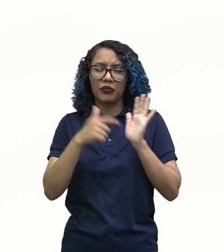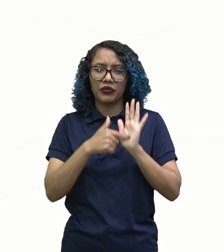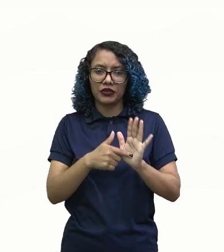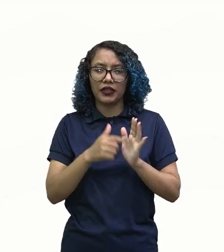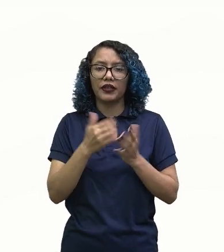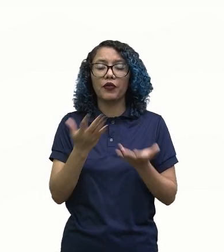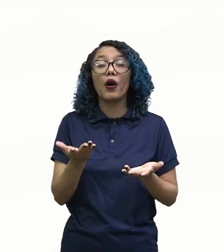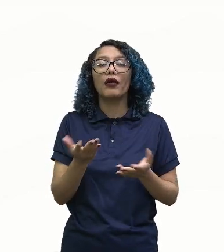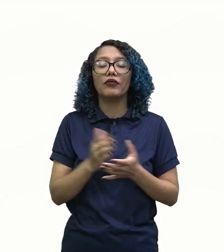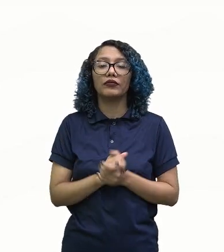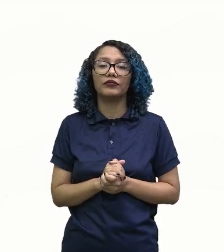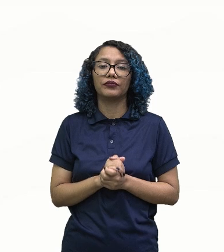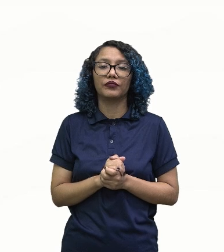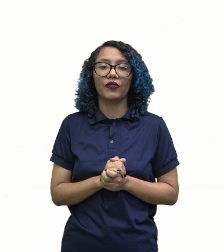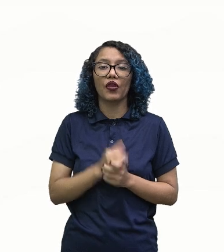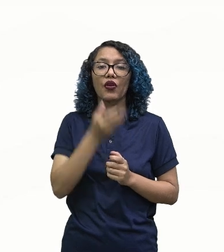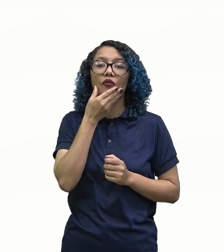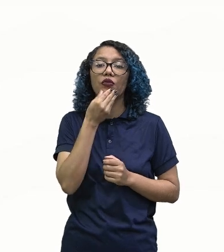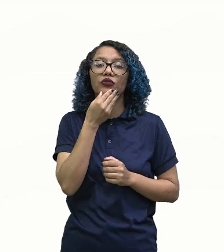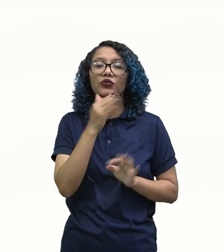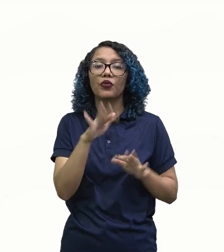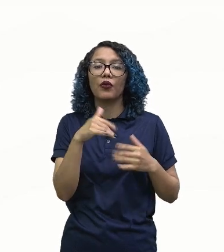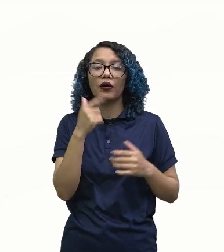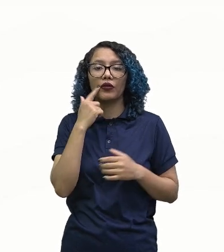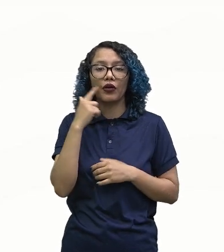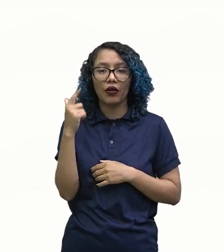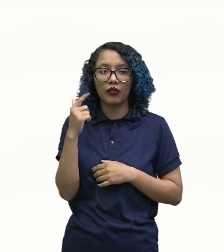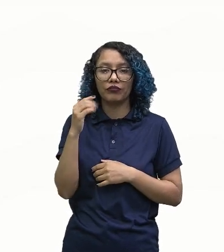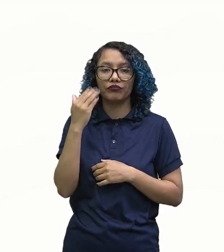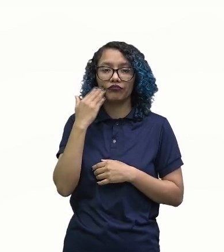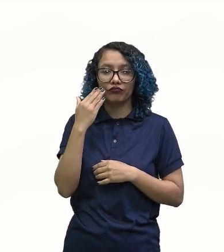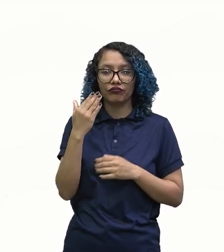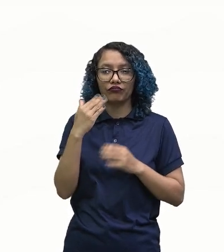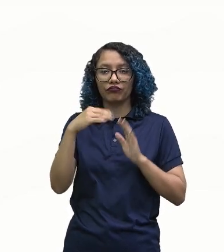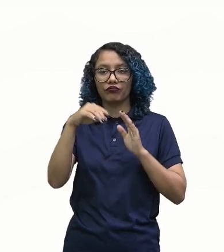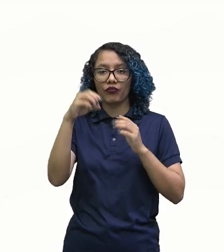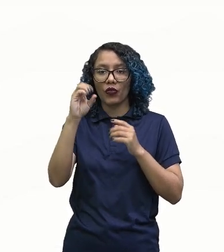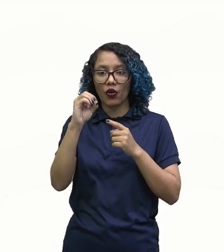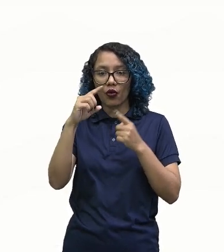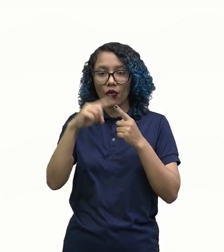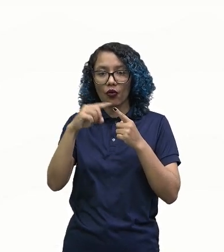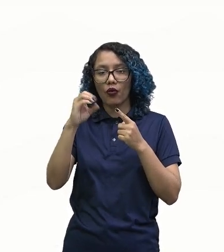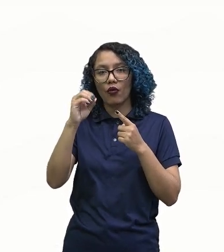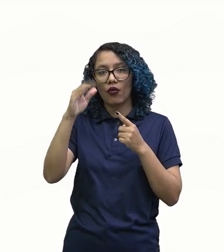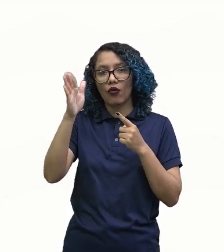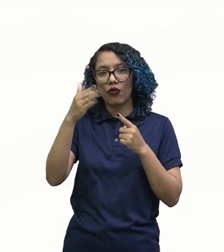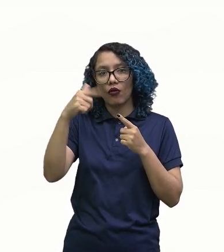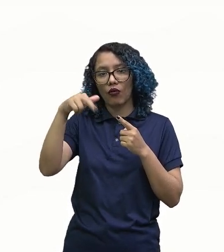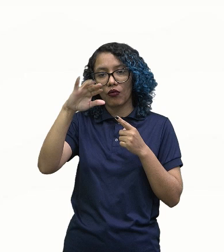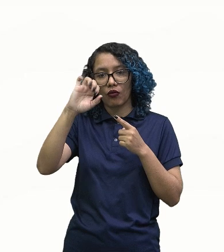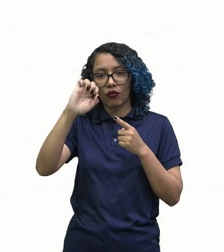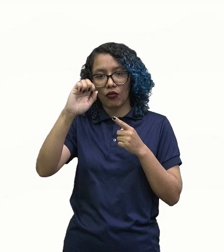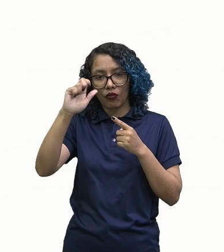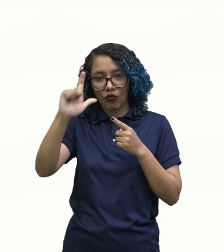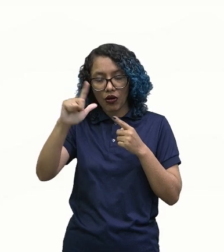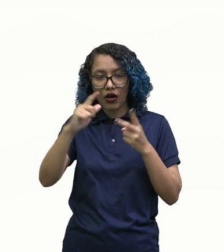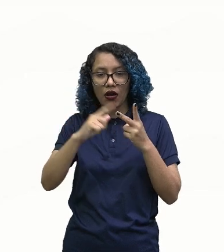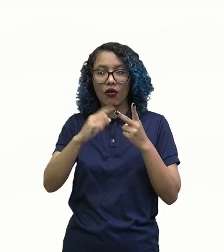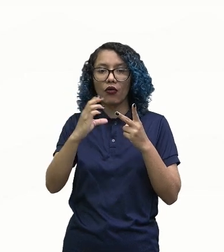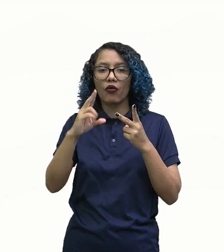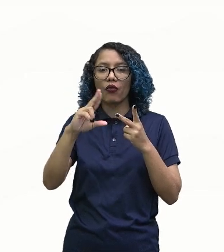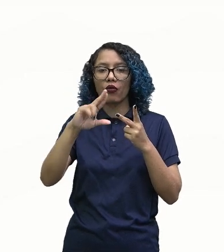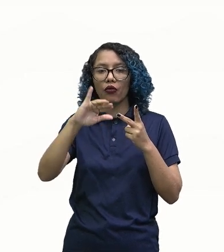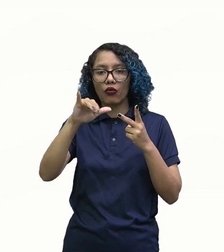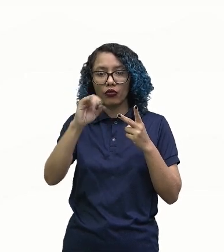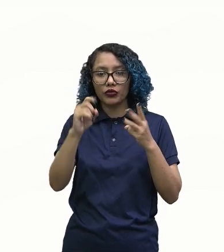eles: o masculino, o qual, cujo, quanto, os quais, cujo, quantos. E os